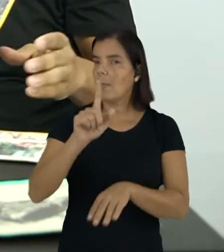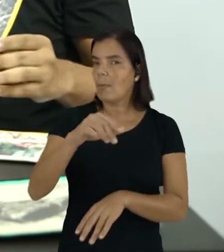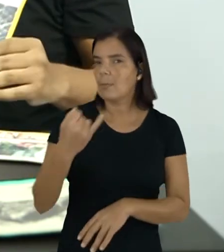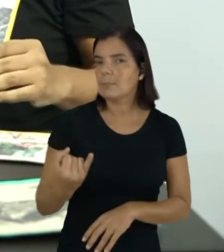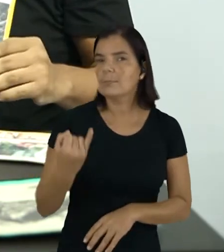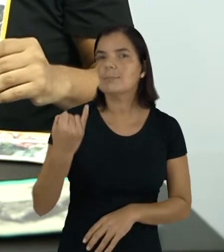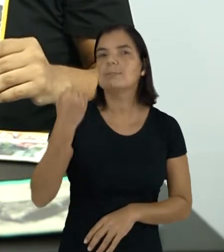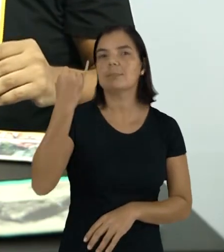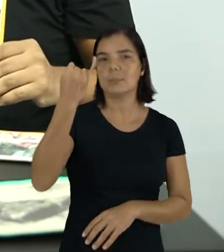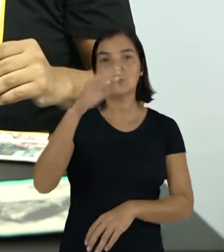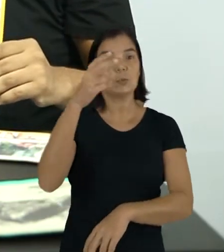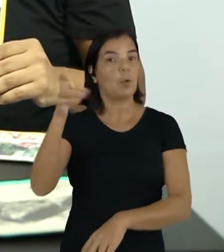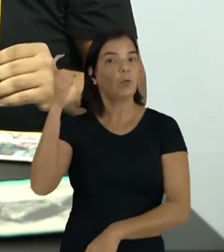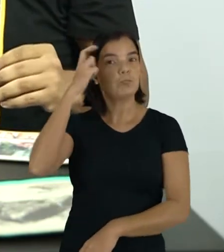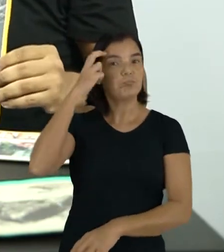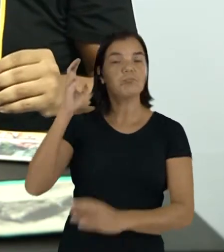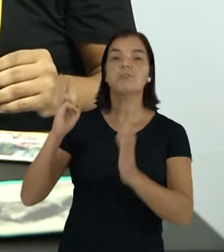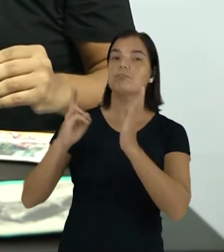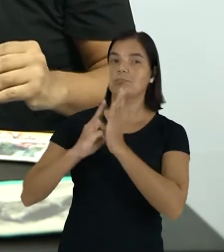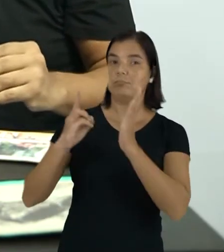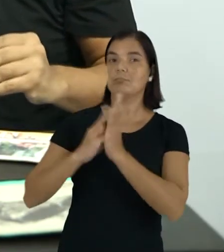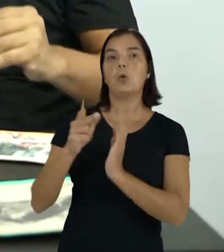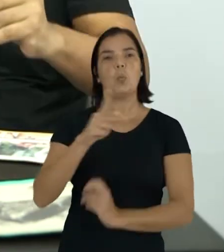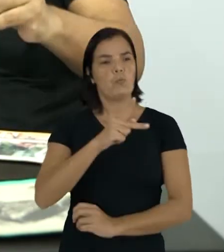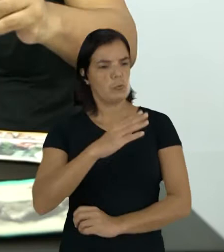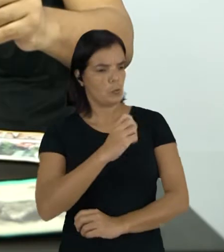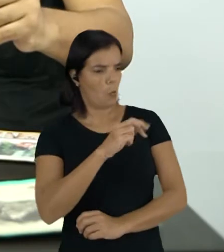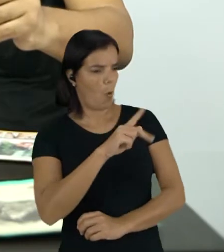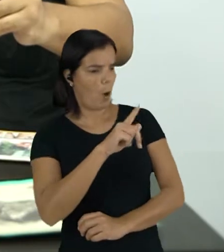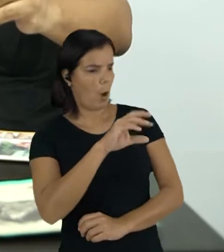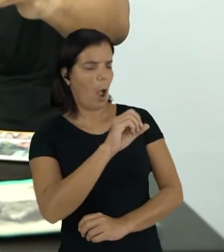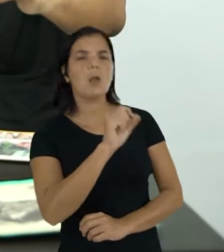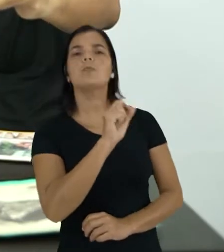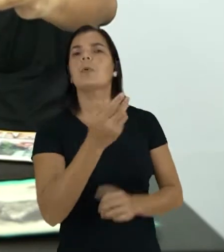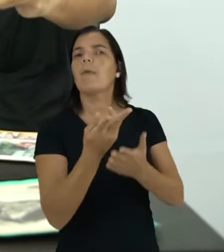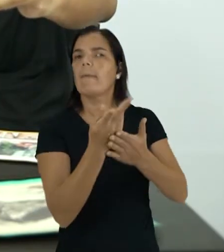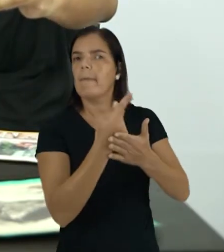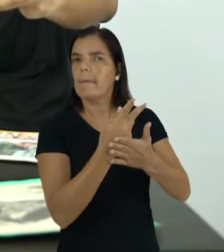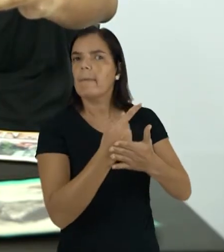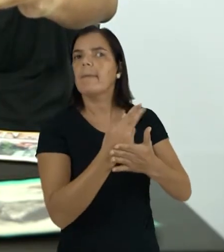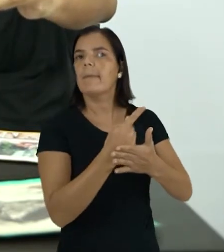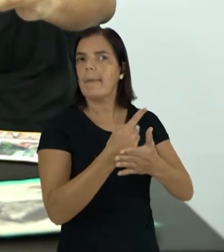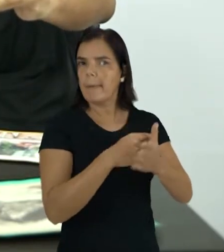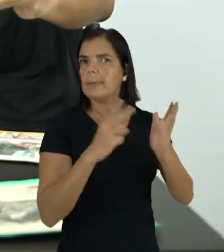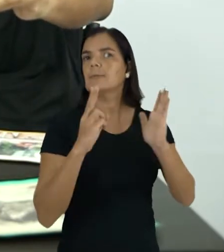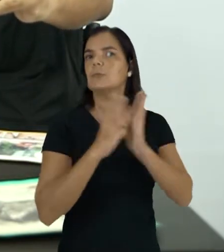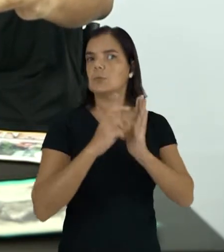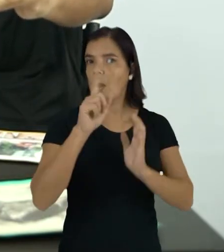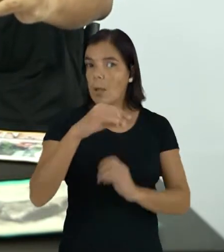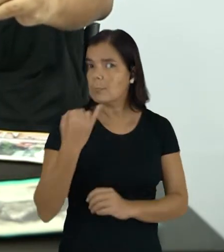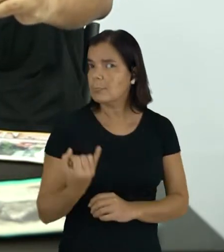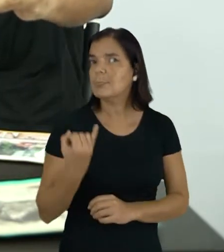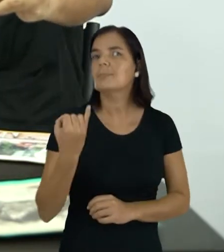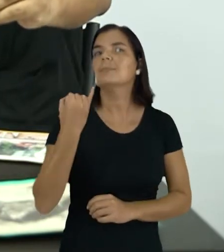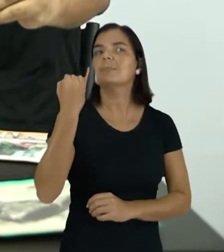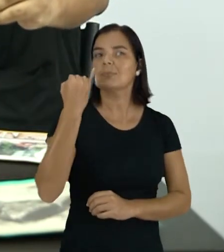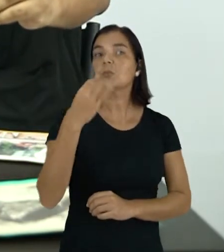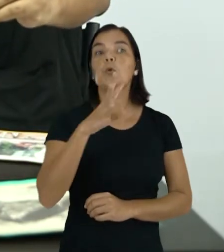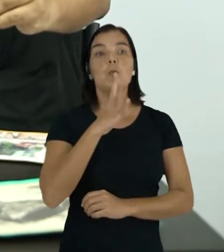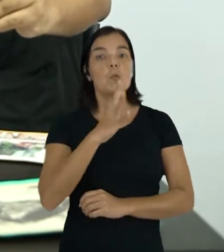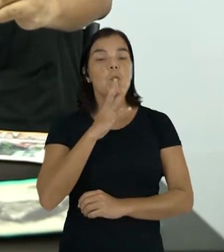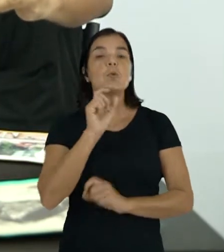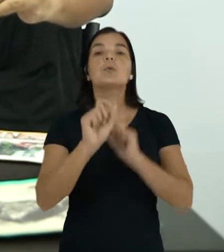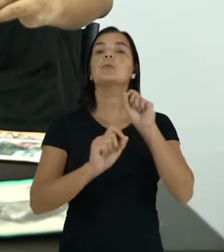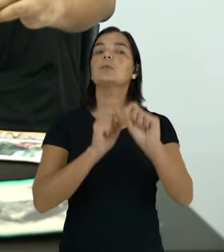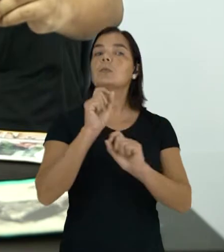importante, da cultura indígena, professor Carlos, a arte. A arte indígena, que é muito importante nós